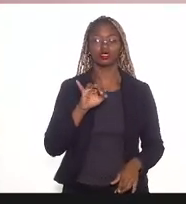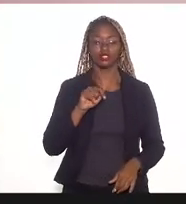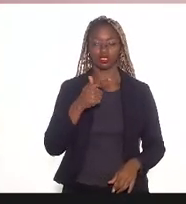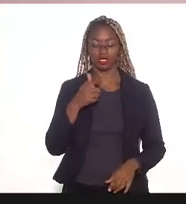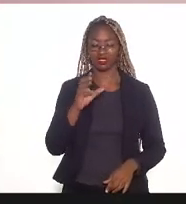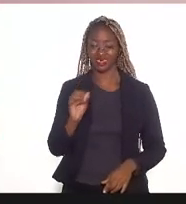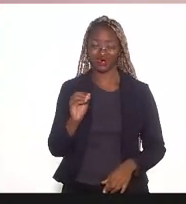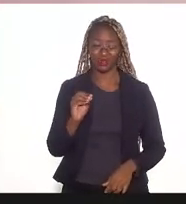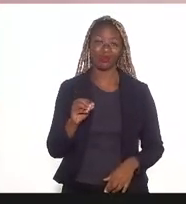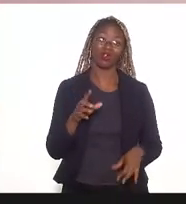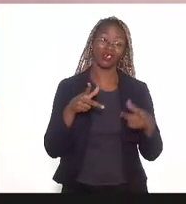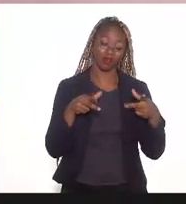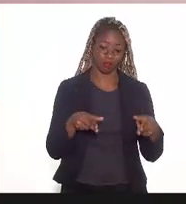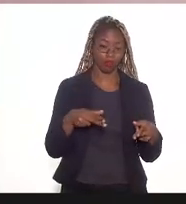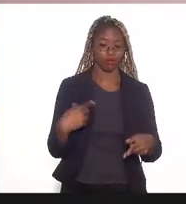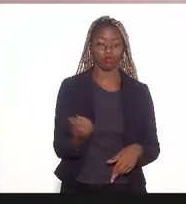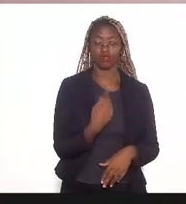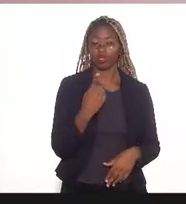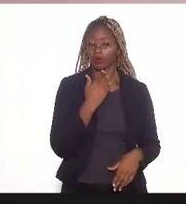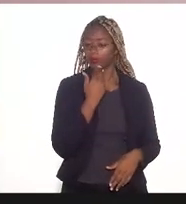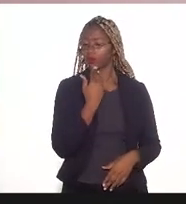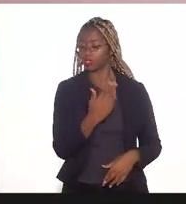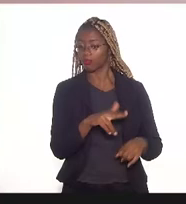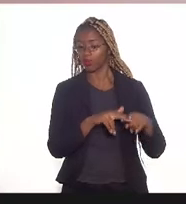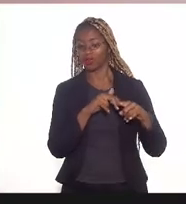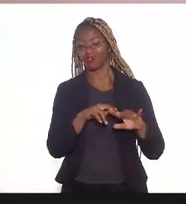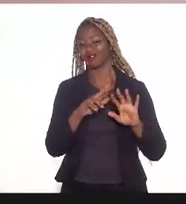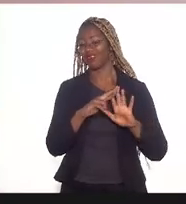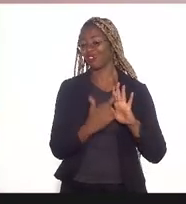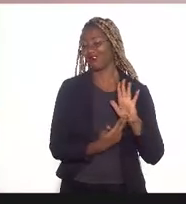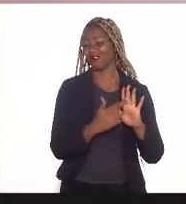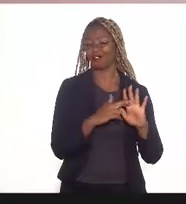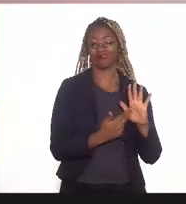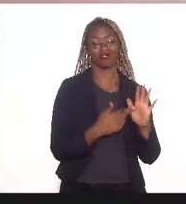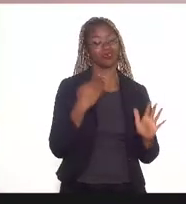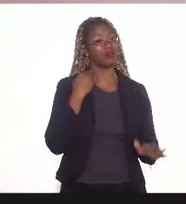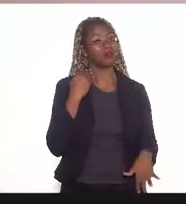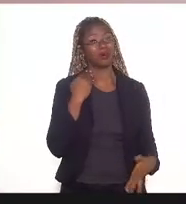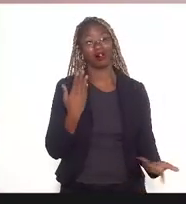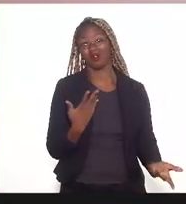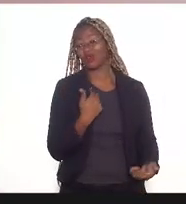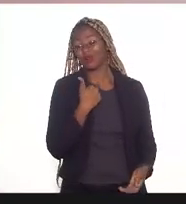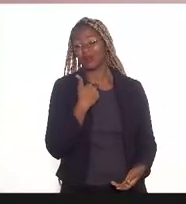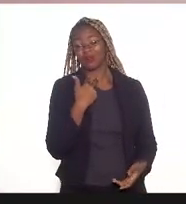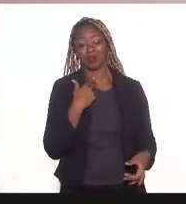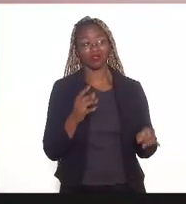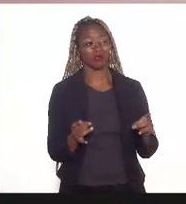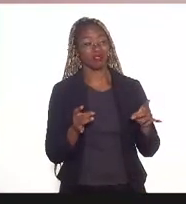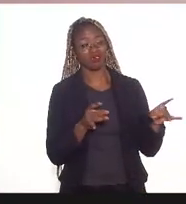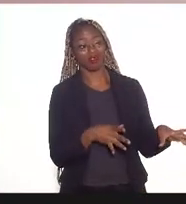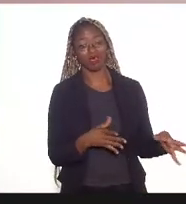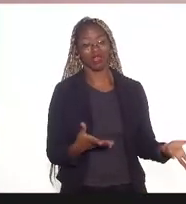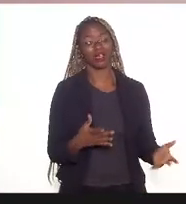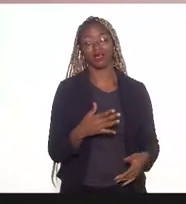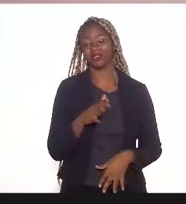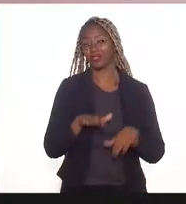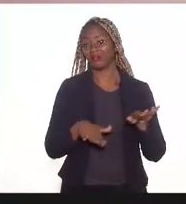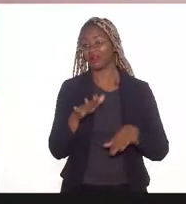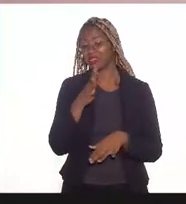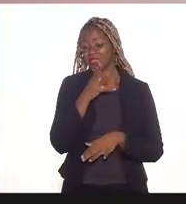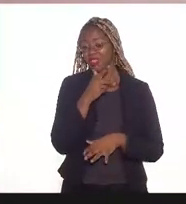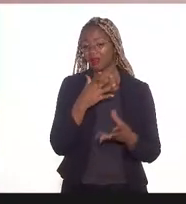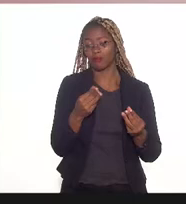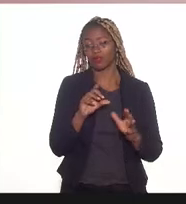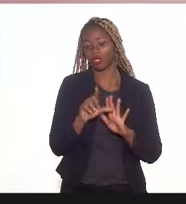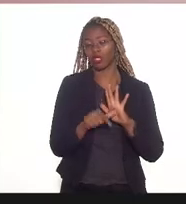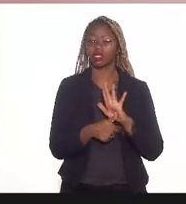porque é uma normativa do Banco Central, a gente não consegue dispensar, teria que dispensar através de uma consulta, que poderia demorar muito e